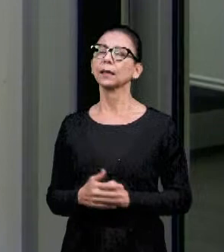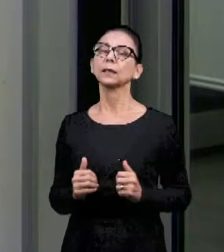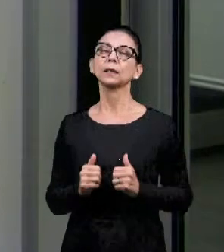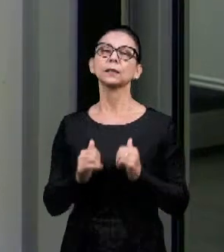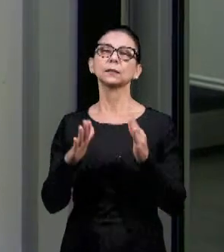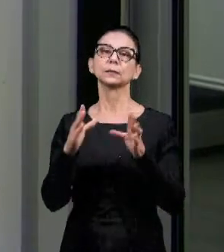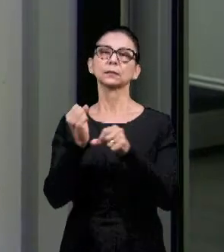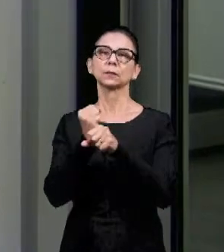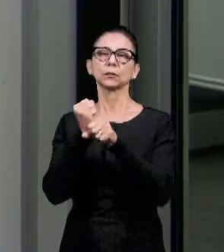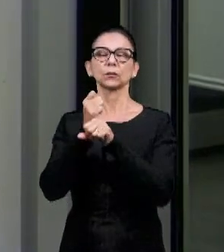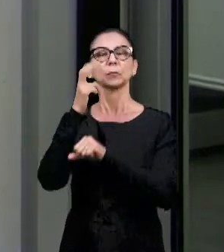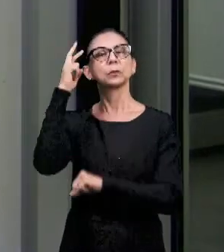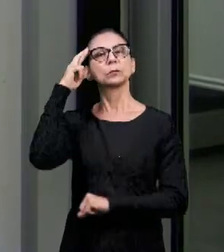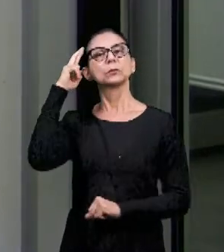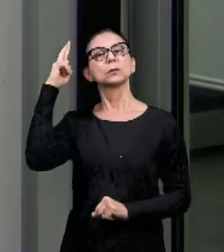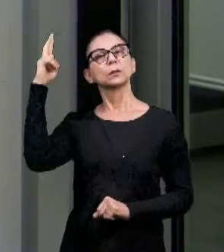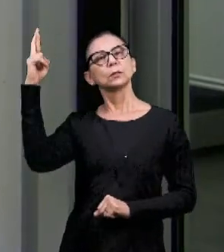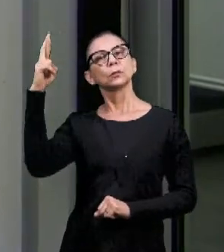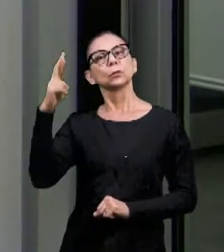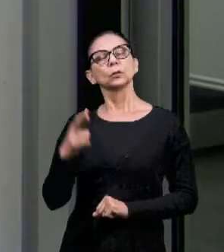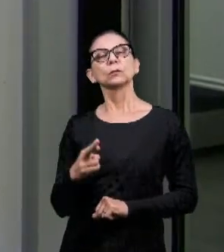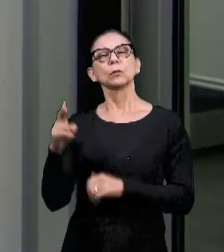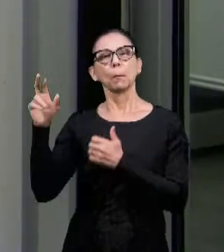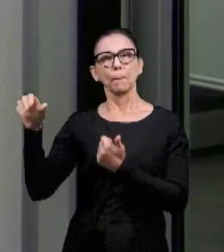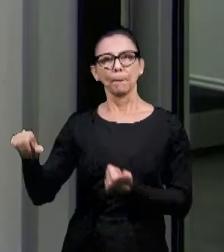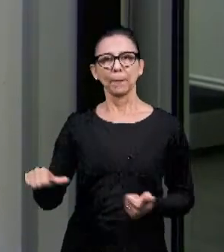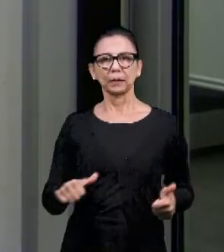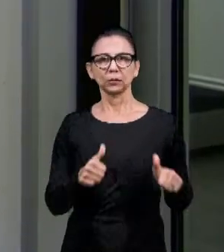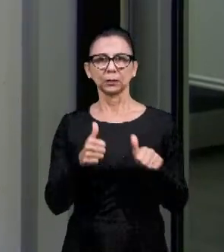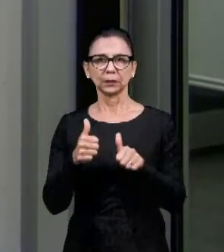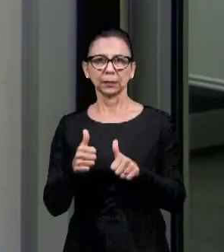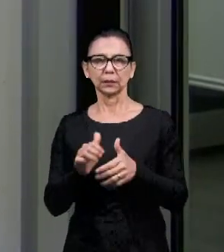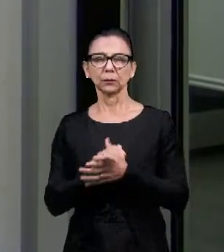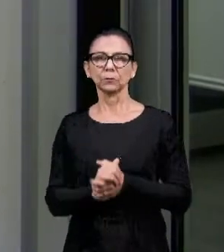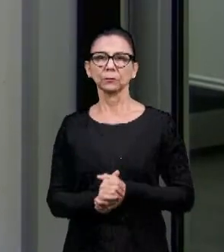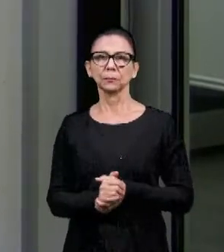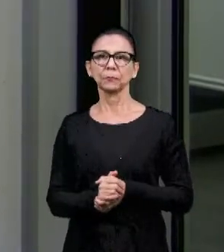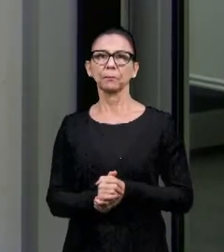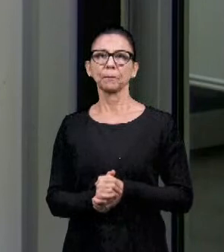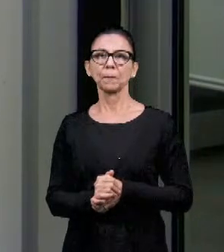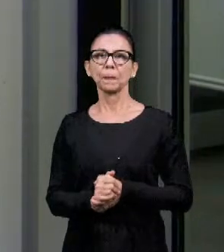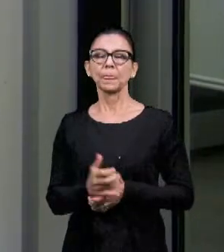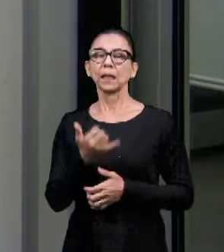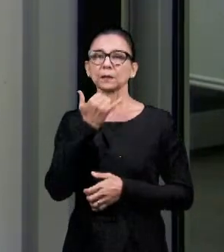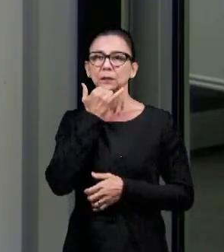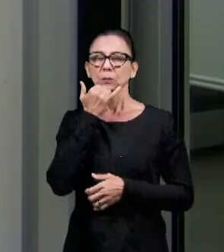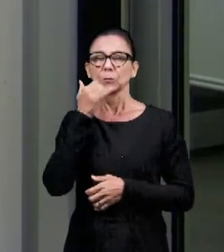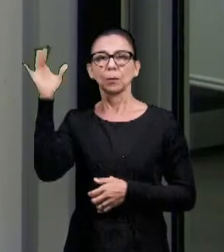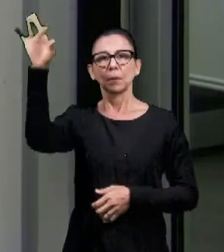idade, eu fui batizado com o Espírito Santo num culto num lar.